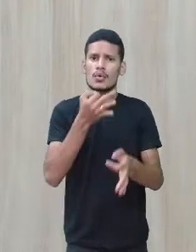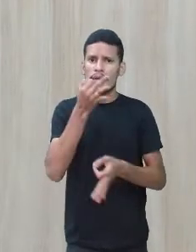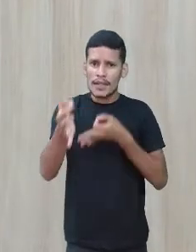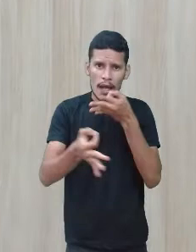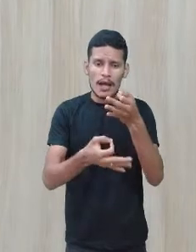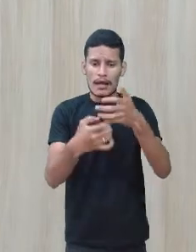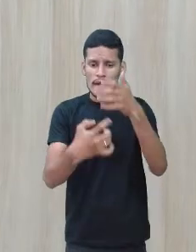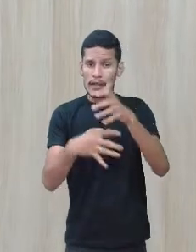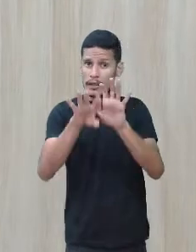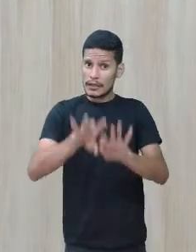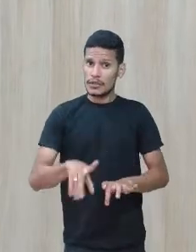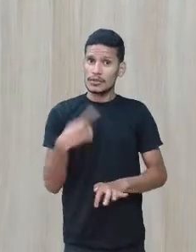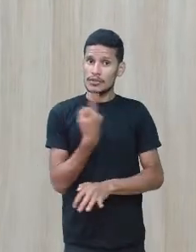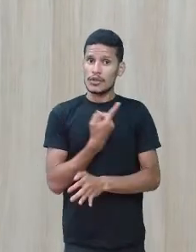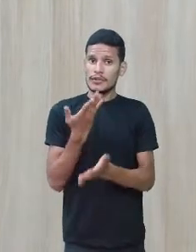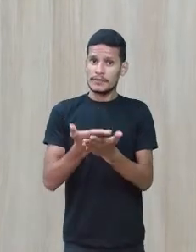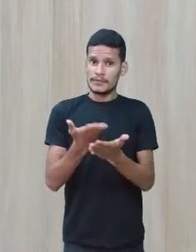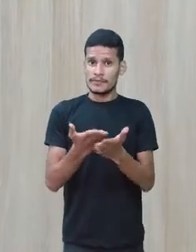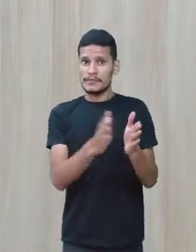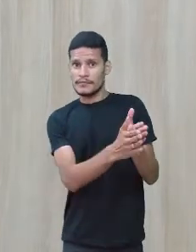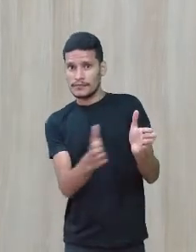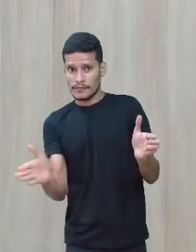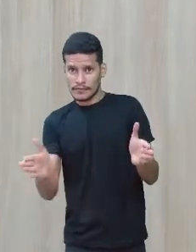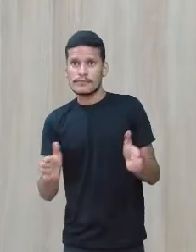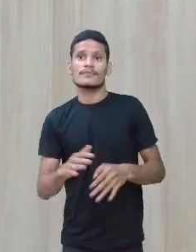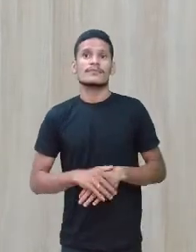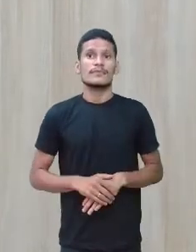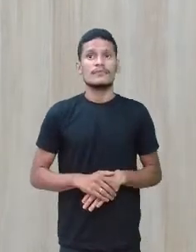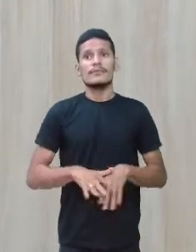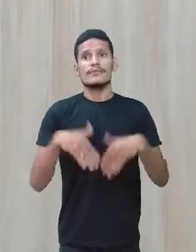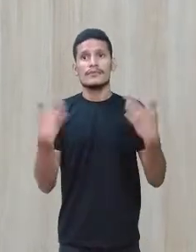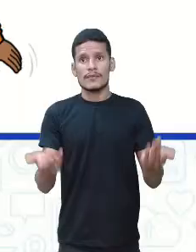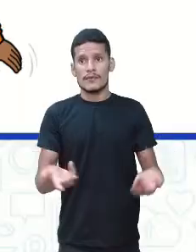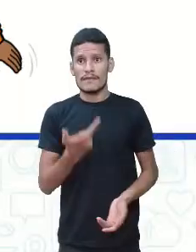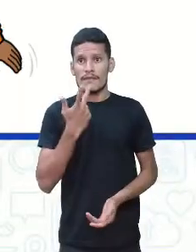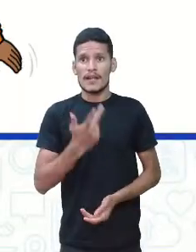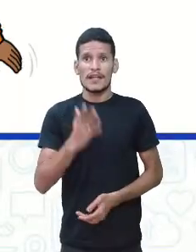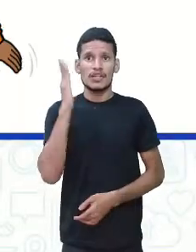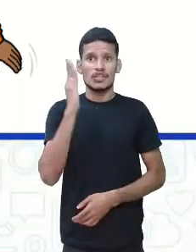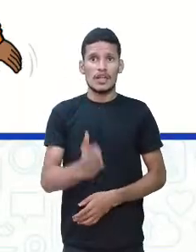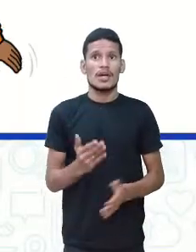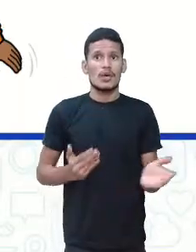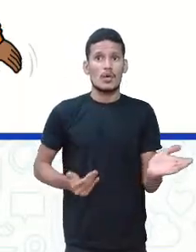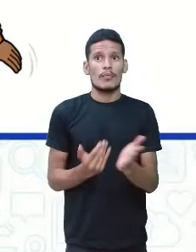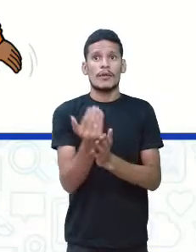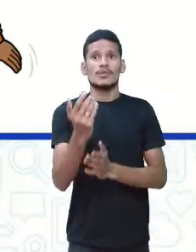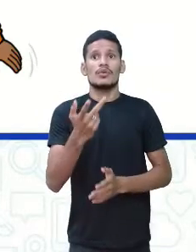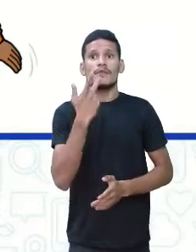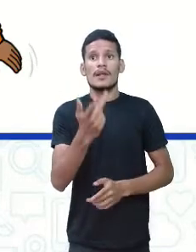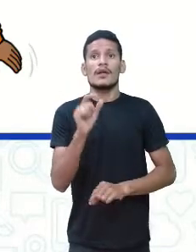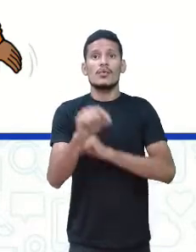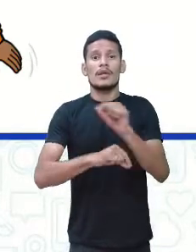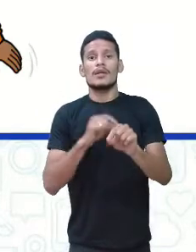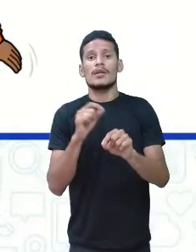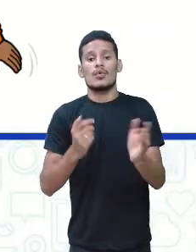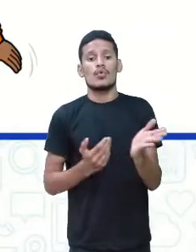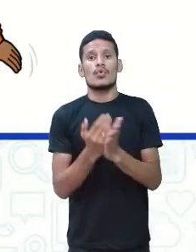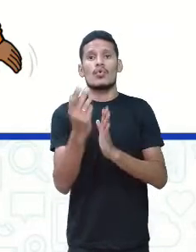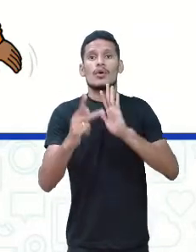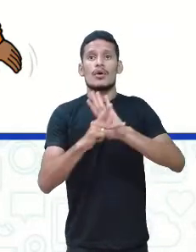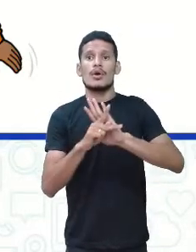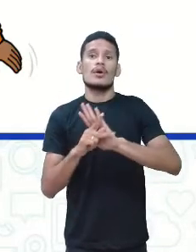que a gente vai interagindo ao longo da aula, certo? E aí, como eu falei no começo, nós vamos falar hoje de princípios de